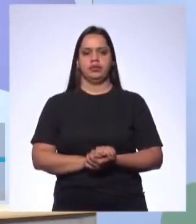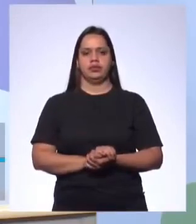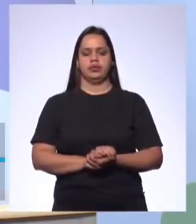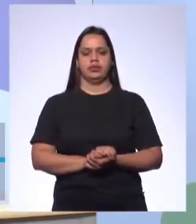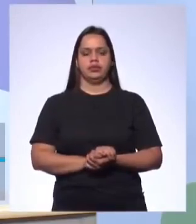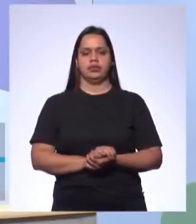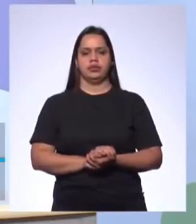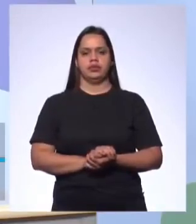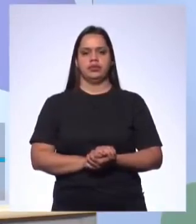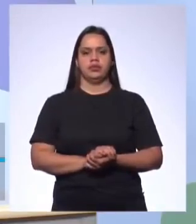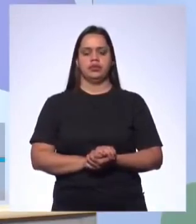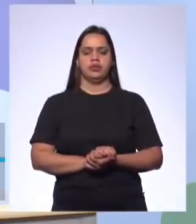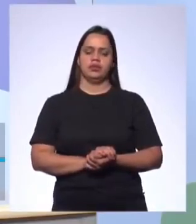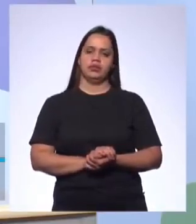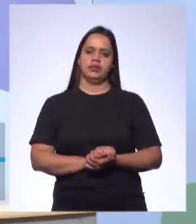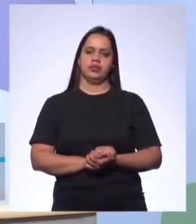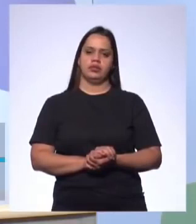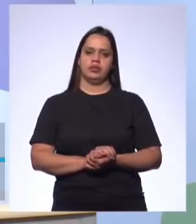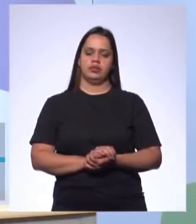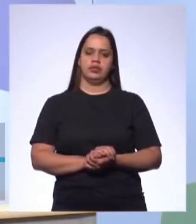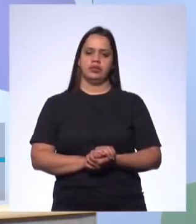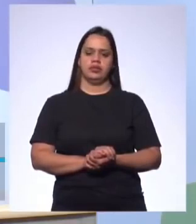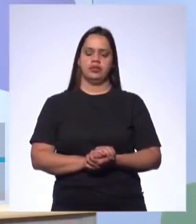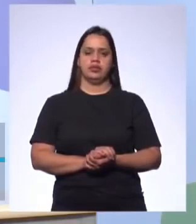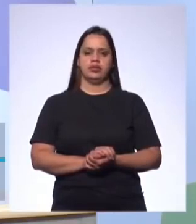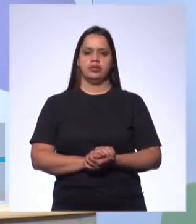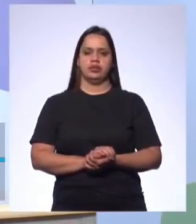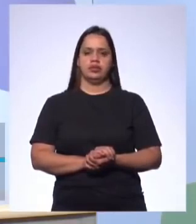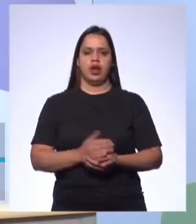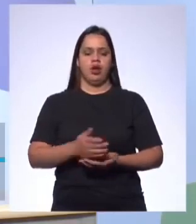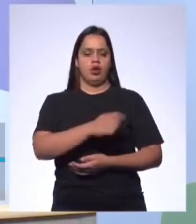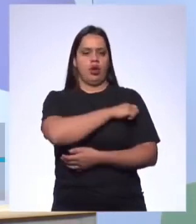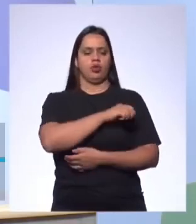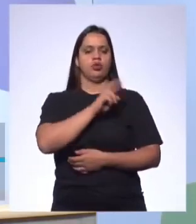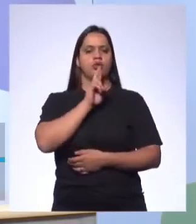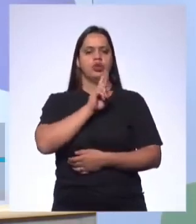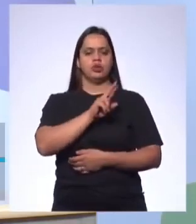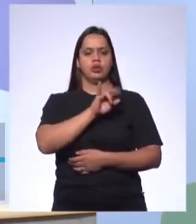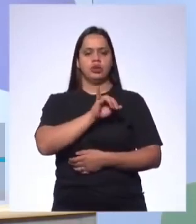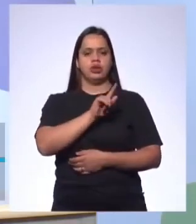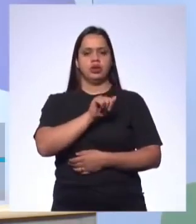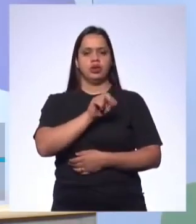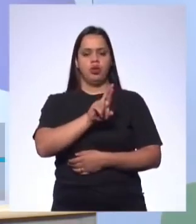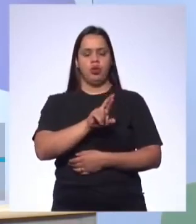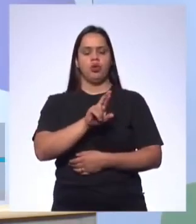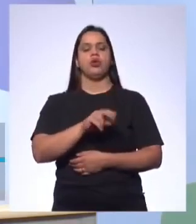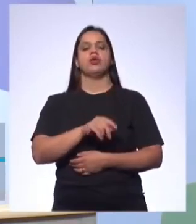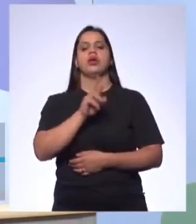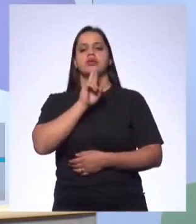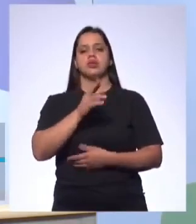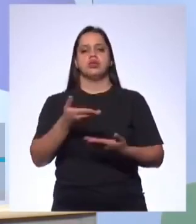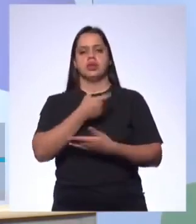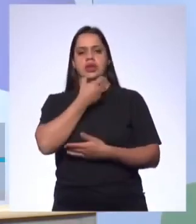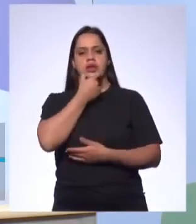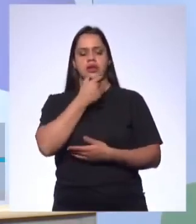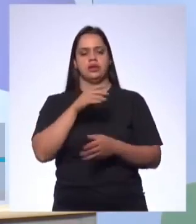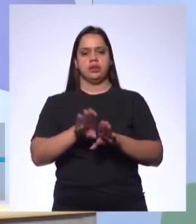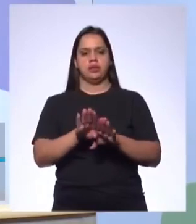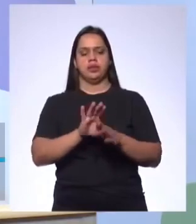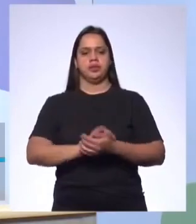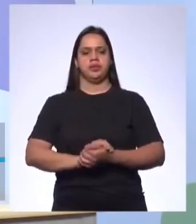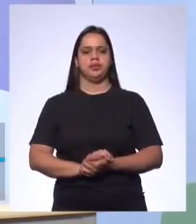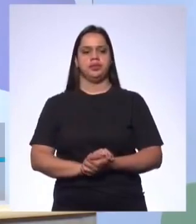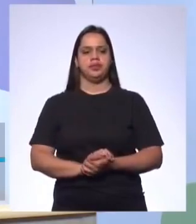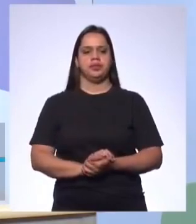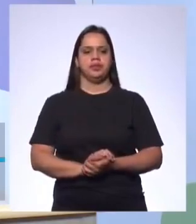não lembra, né? O Igor respondeu, their names are João e Sara também. They're studying generic inheritance. E ele respondeu, João looks like